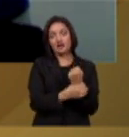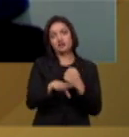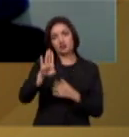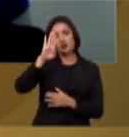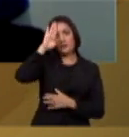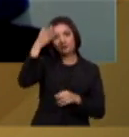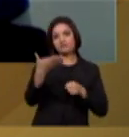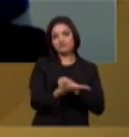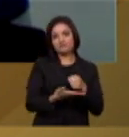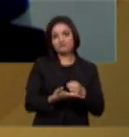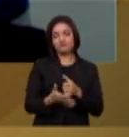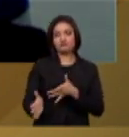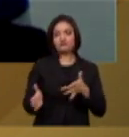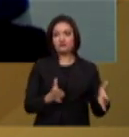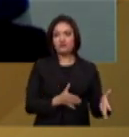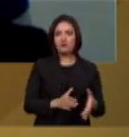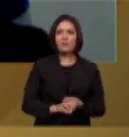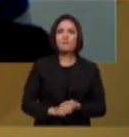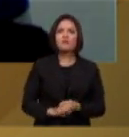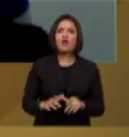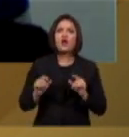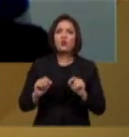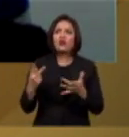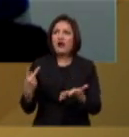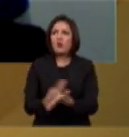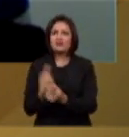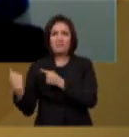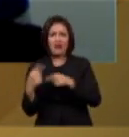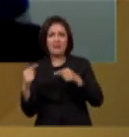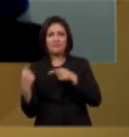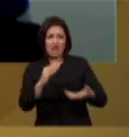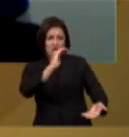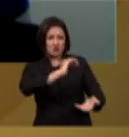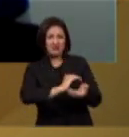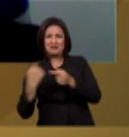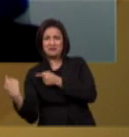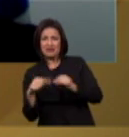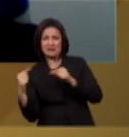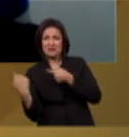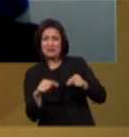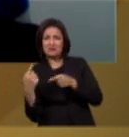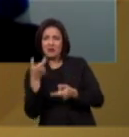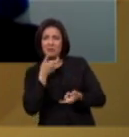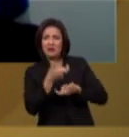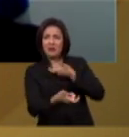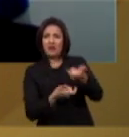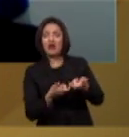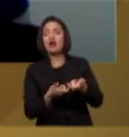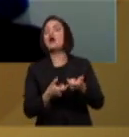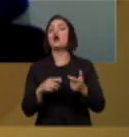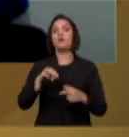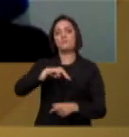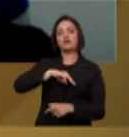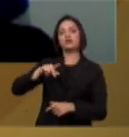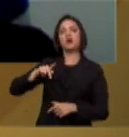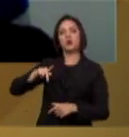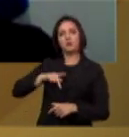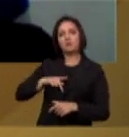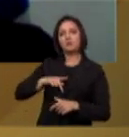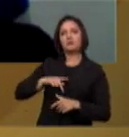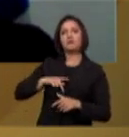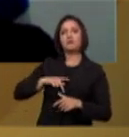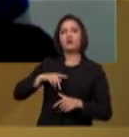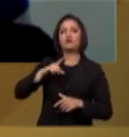Sobre os recentes ataques feitos a esta Suprema Corte Suprema, reitero o respeito do Ministério Público Brasileiro para com